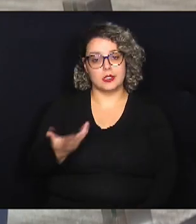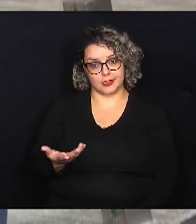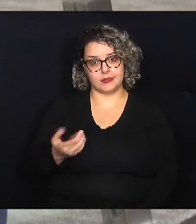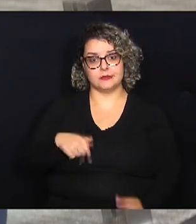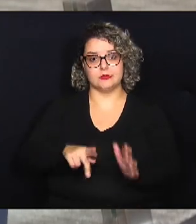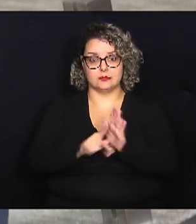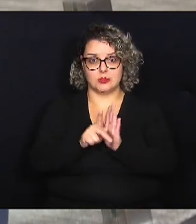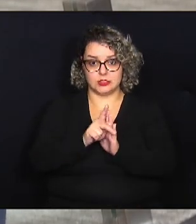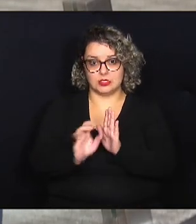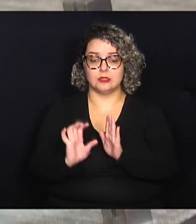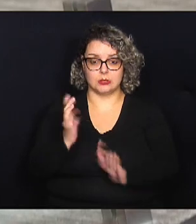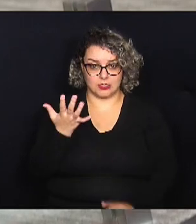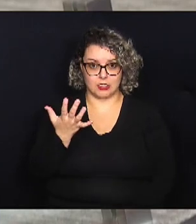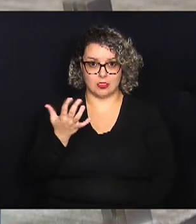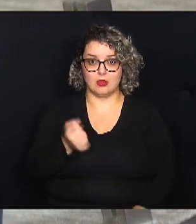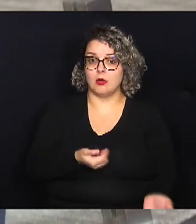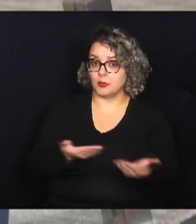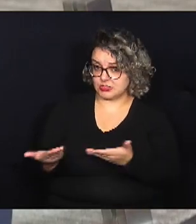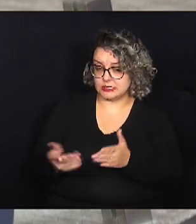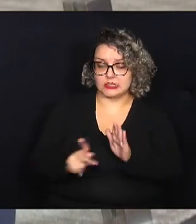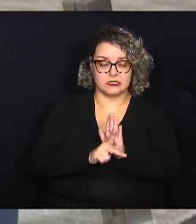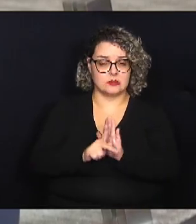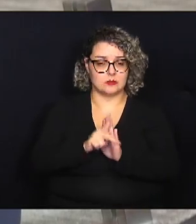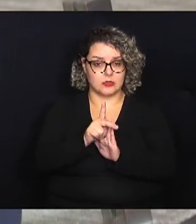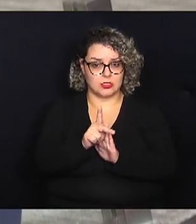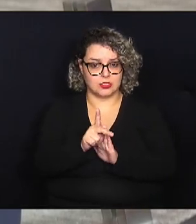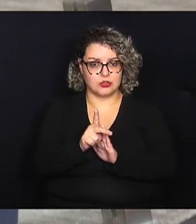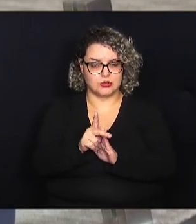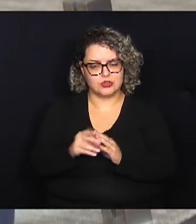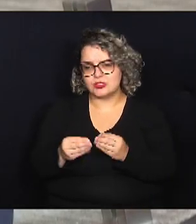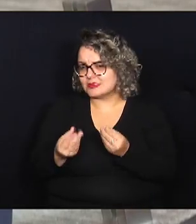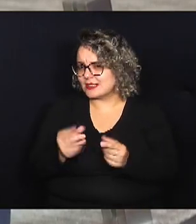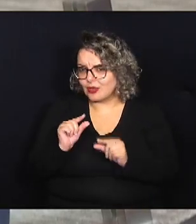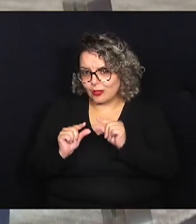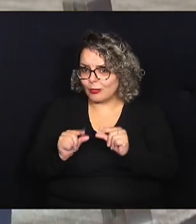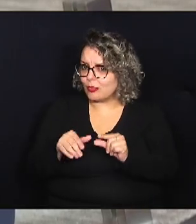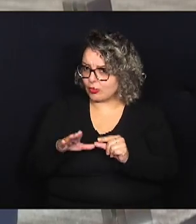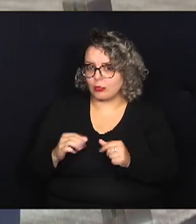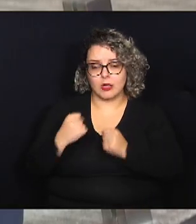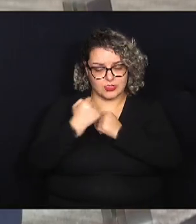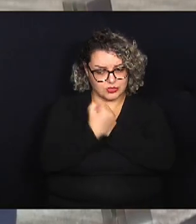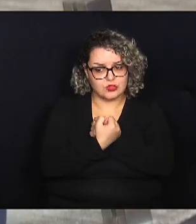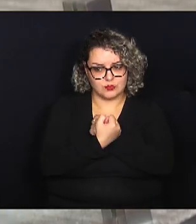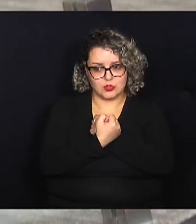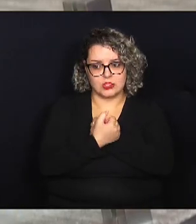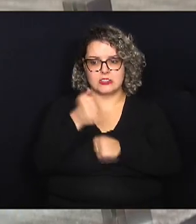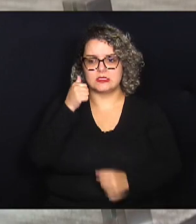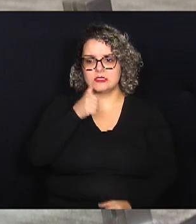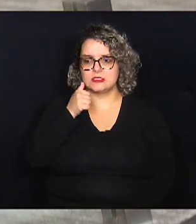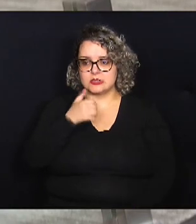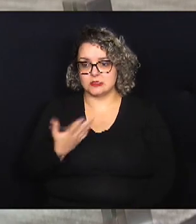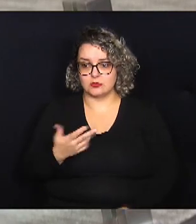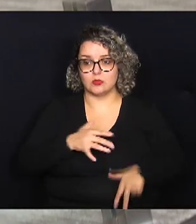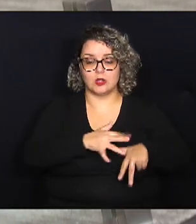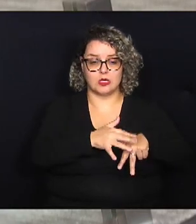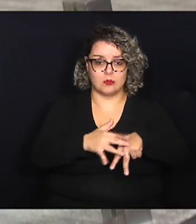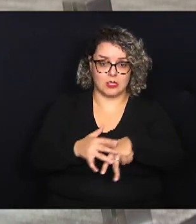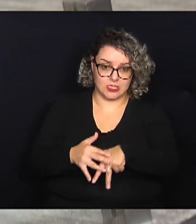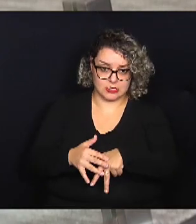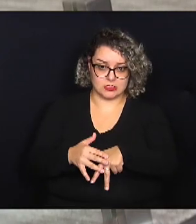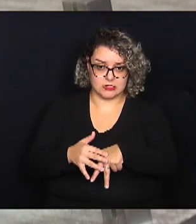surgiu, apresentei esse projeto no sentido de trazer um pouco mais de proteção a essas mulheres pacientes que